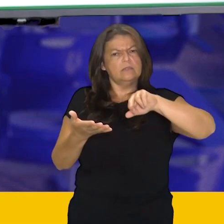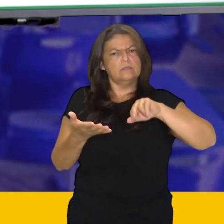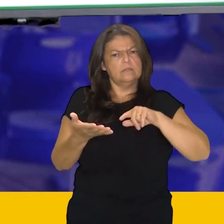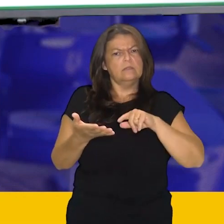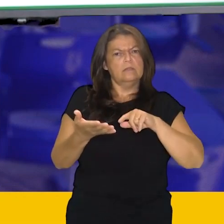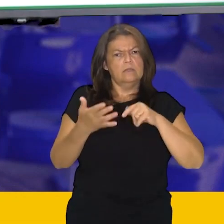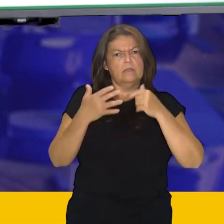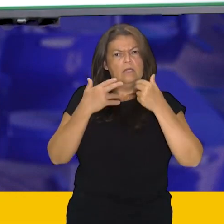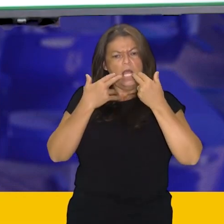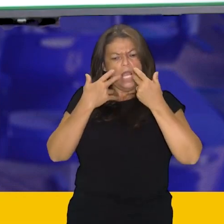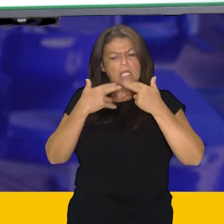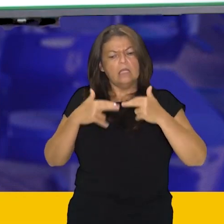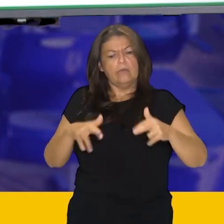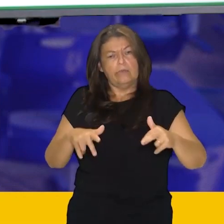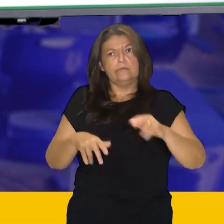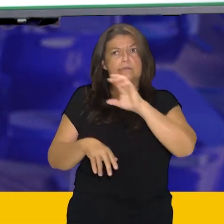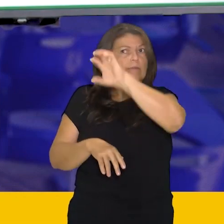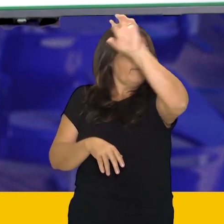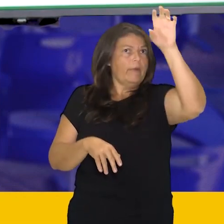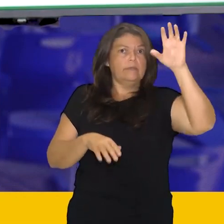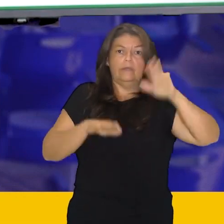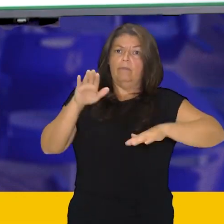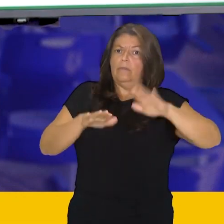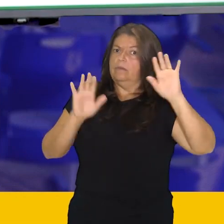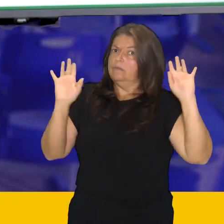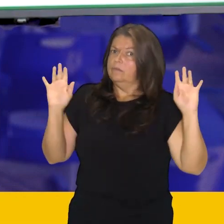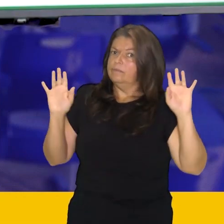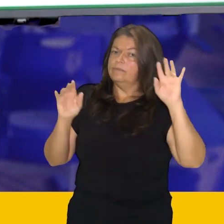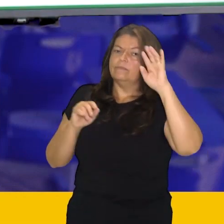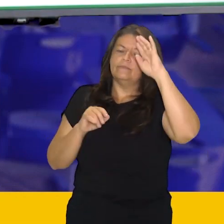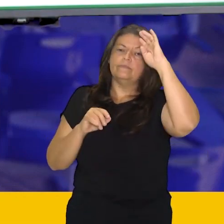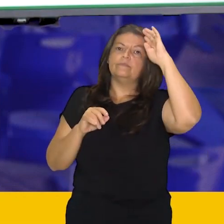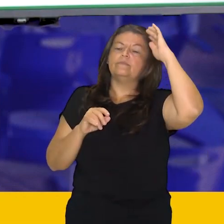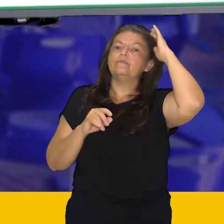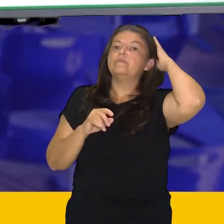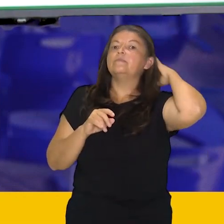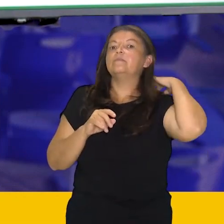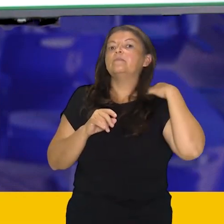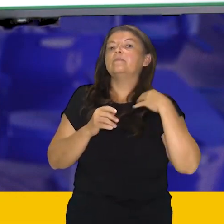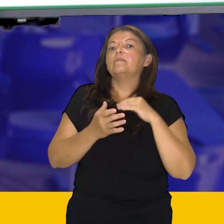perceba se é uma variedade ou se é outra variedade linguística.